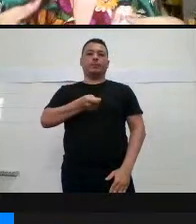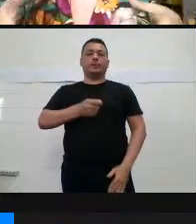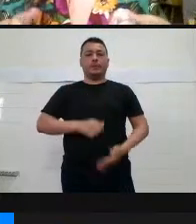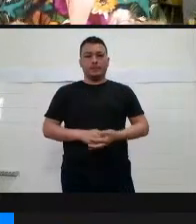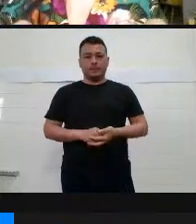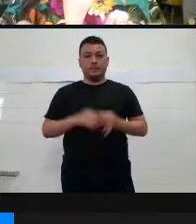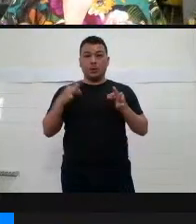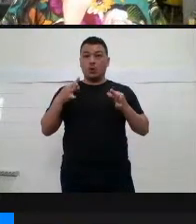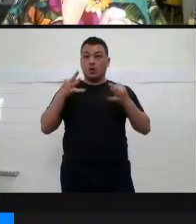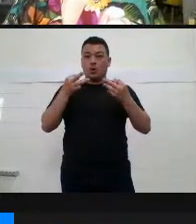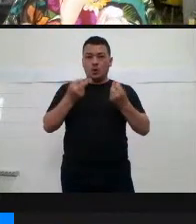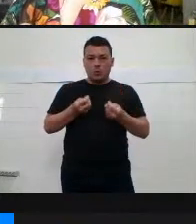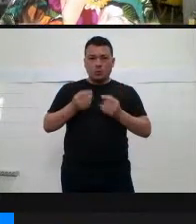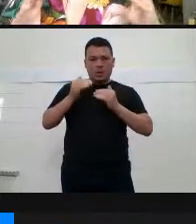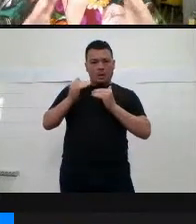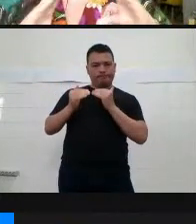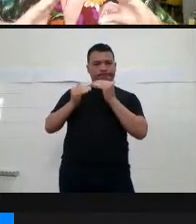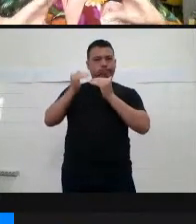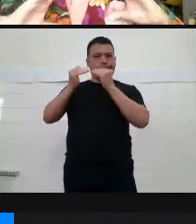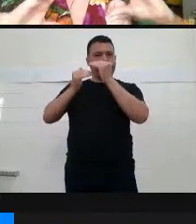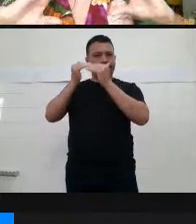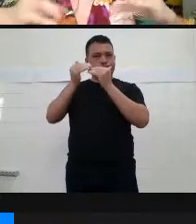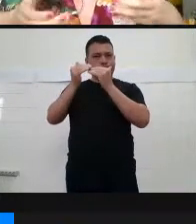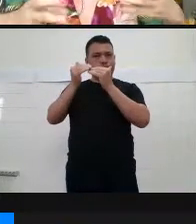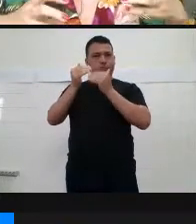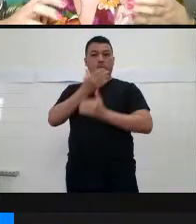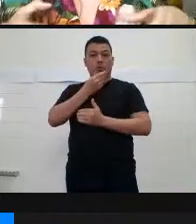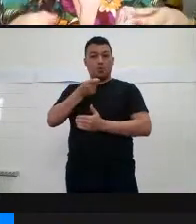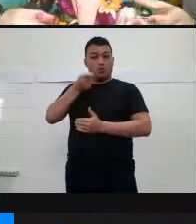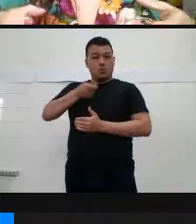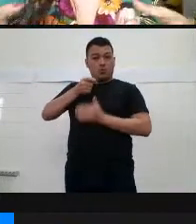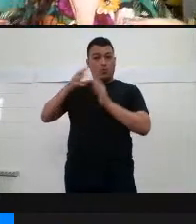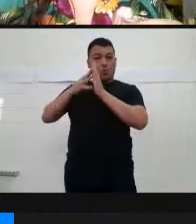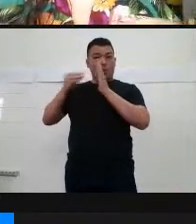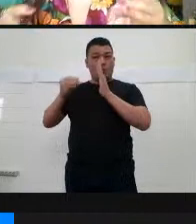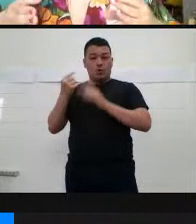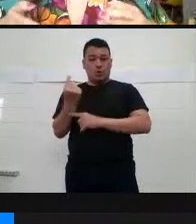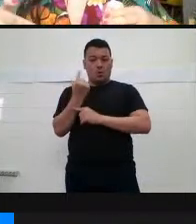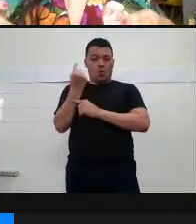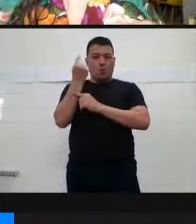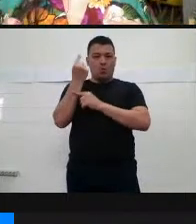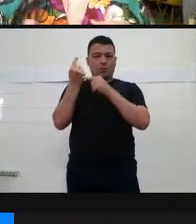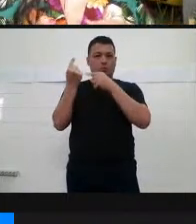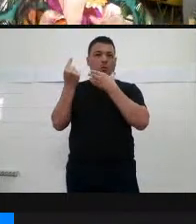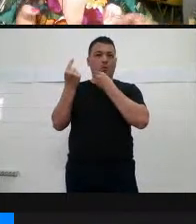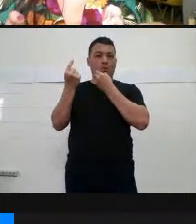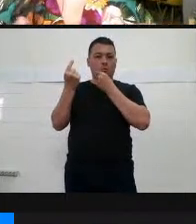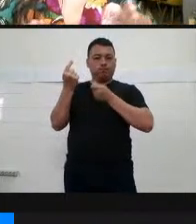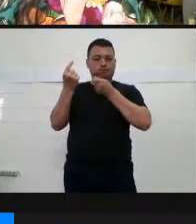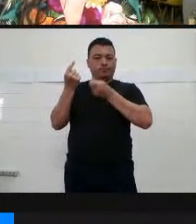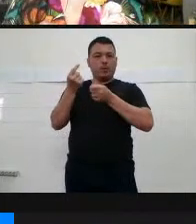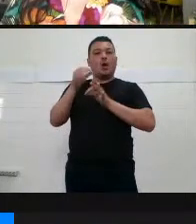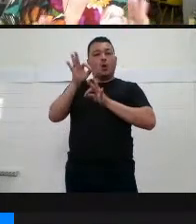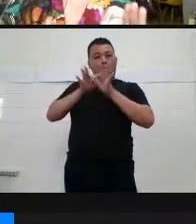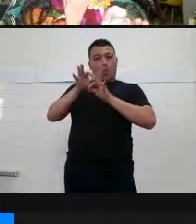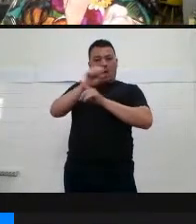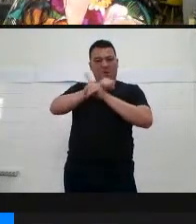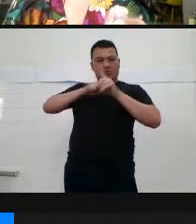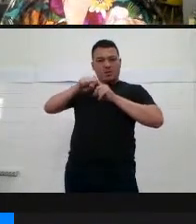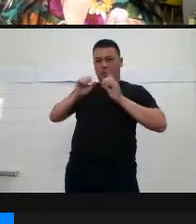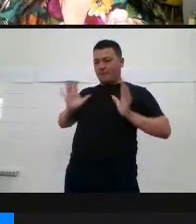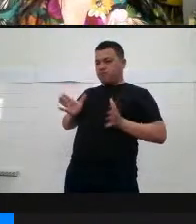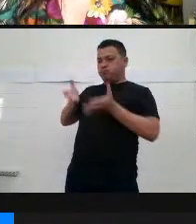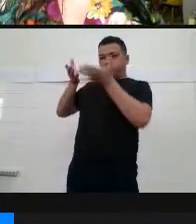a construção, né, desse modelo de sexo único vai se organizar em